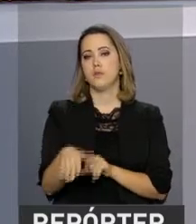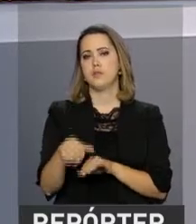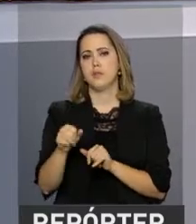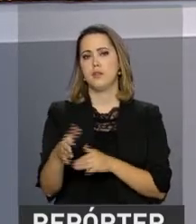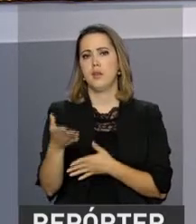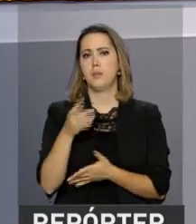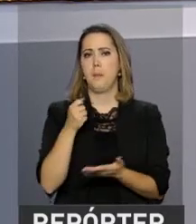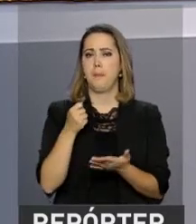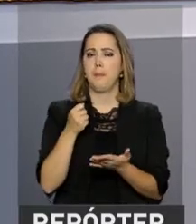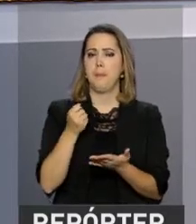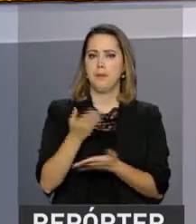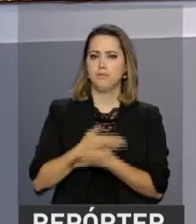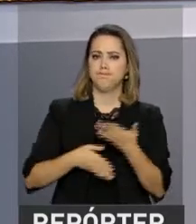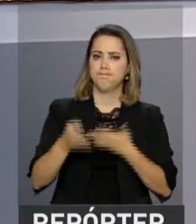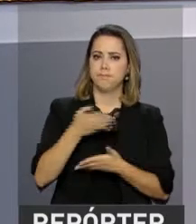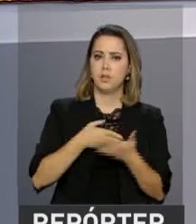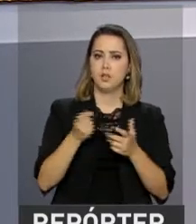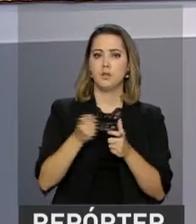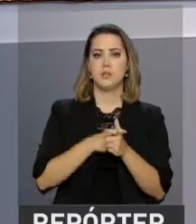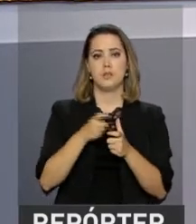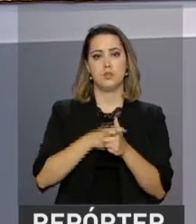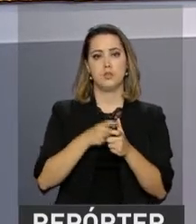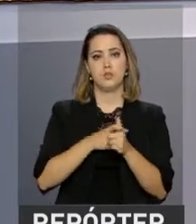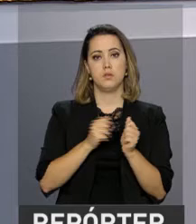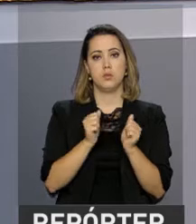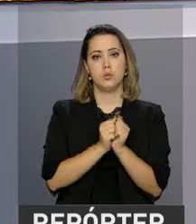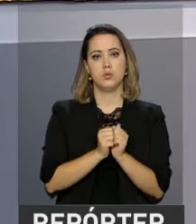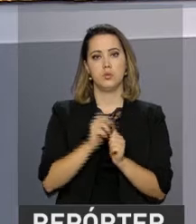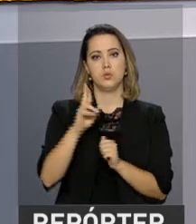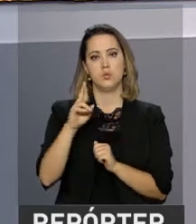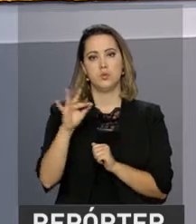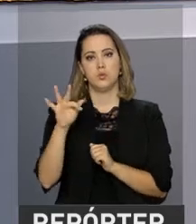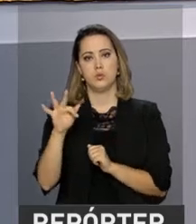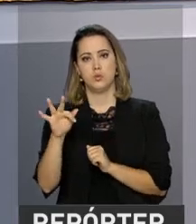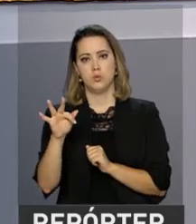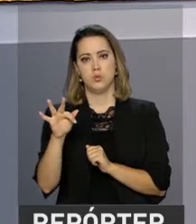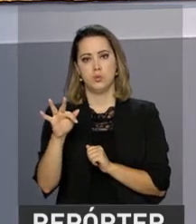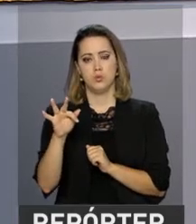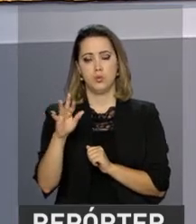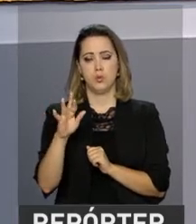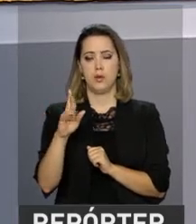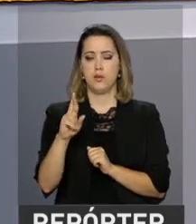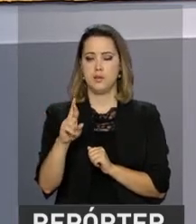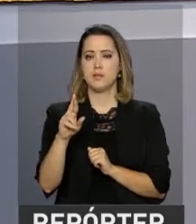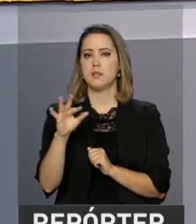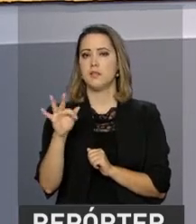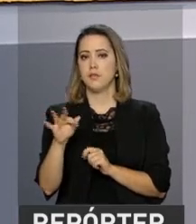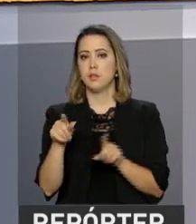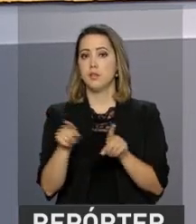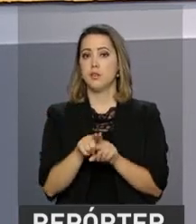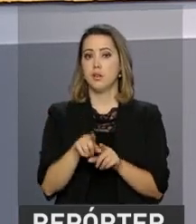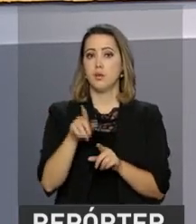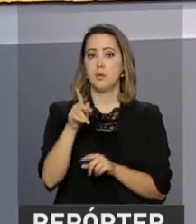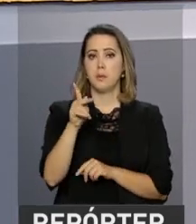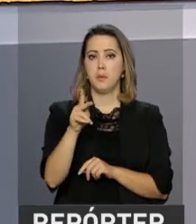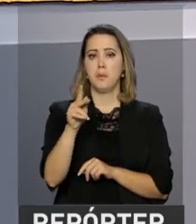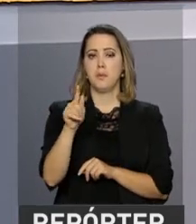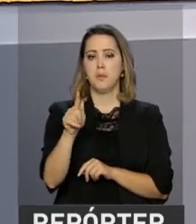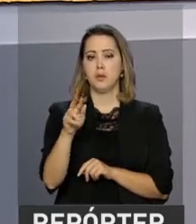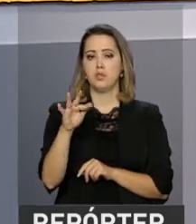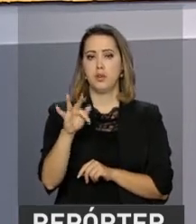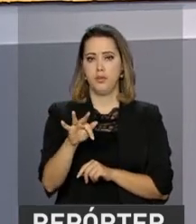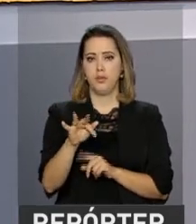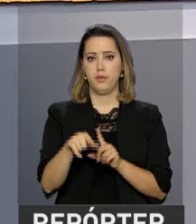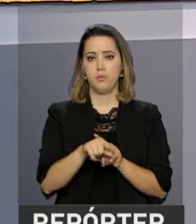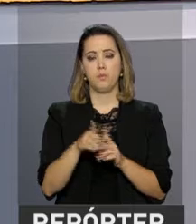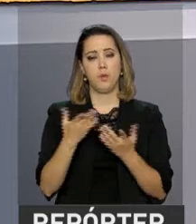dívidas junto à secretaria da receita federal ea procuradoria-geral da fazenda nacional o programa de regularização rural